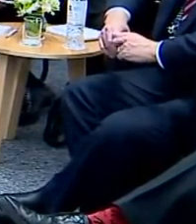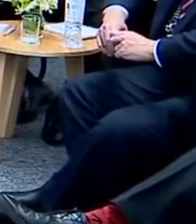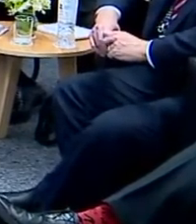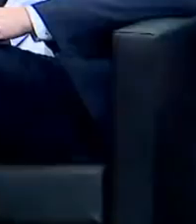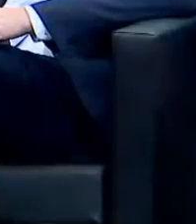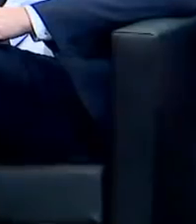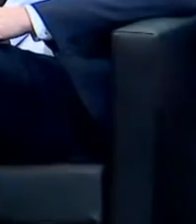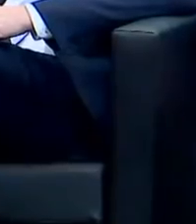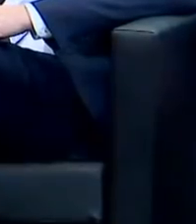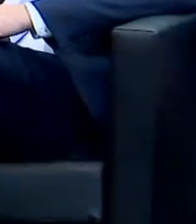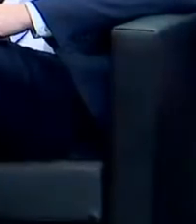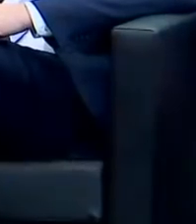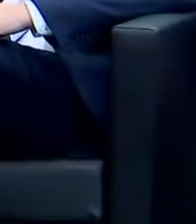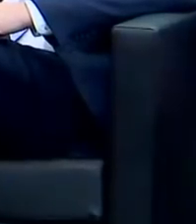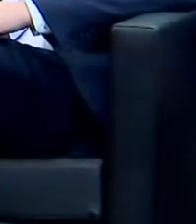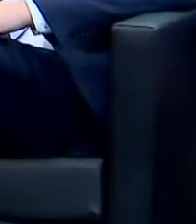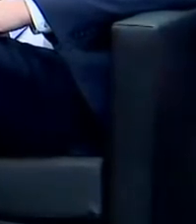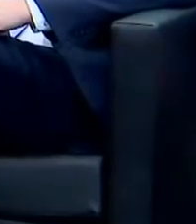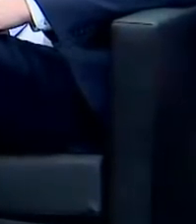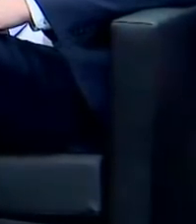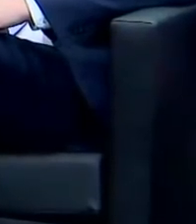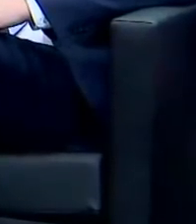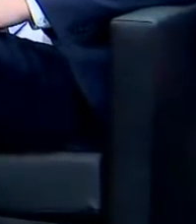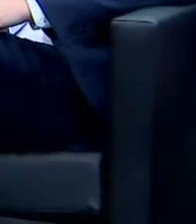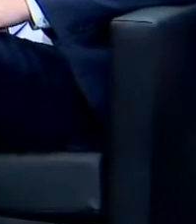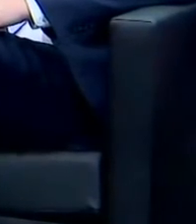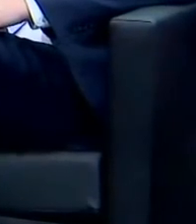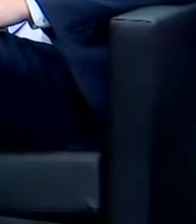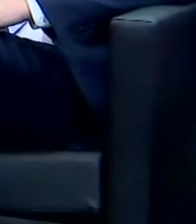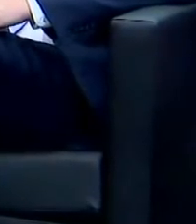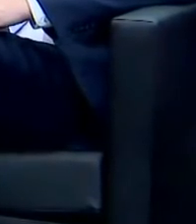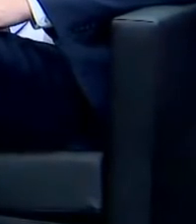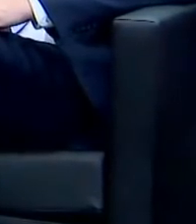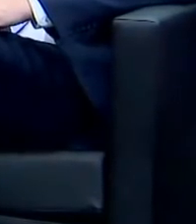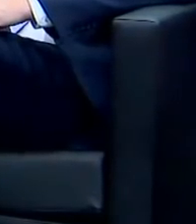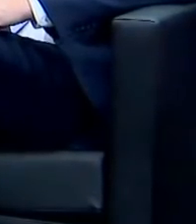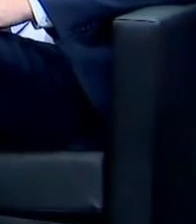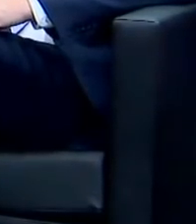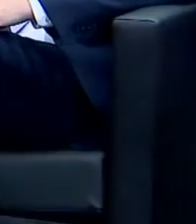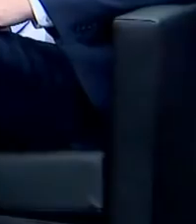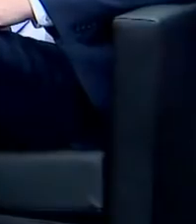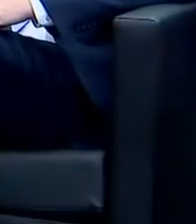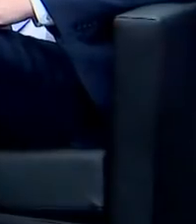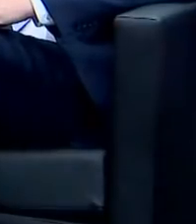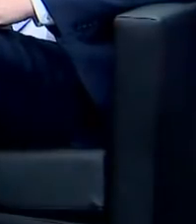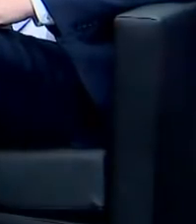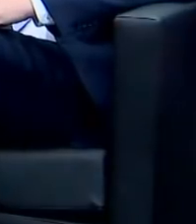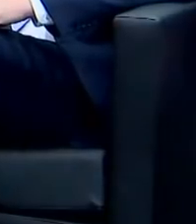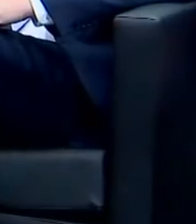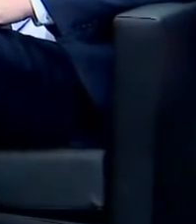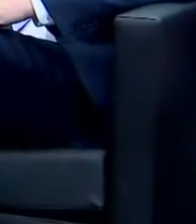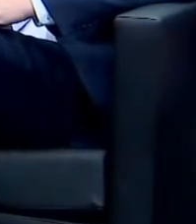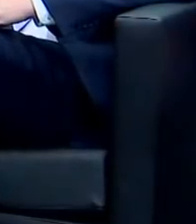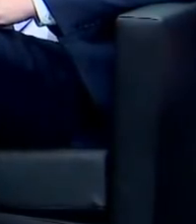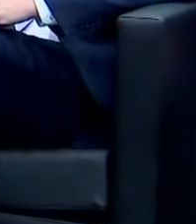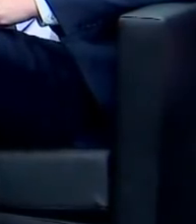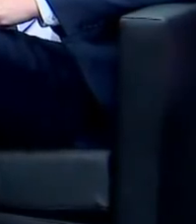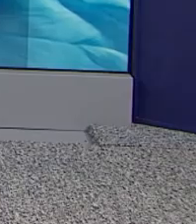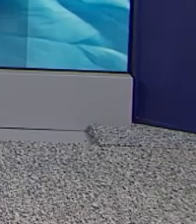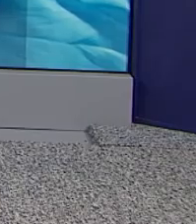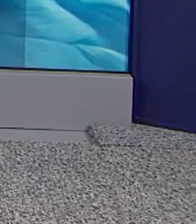scott morrison os dois líderes discutiram parcerias comerciais ea ampliação dos serviços aéreos entre os